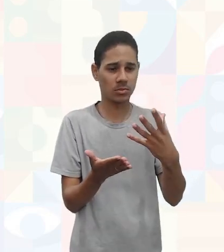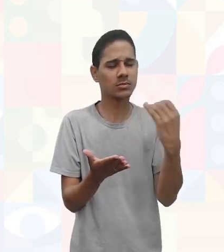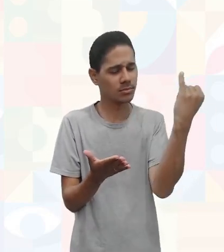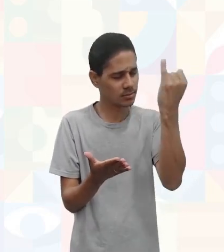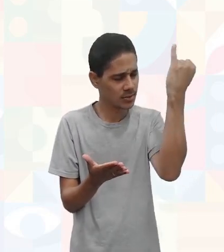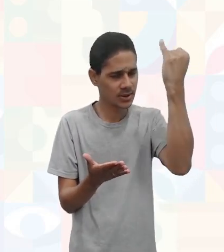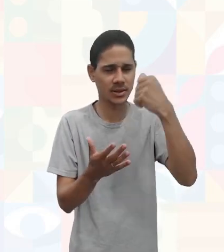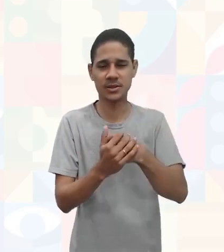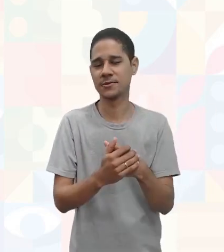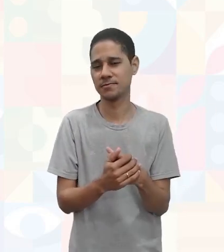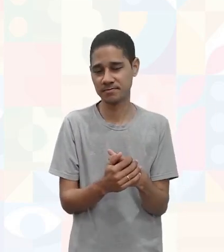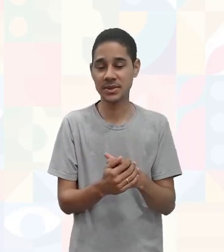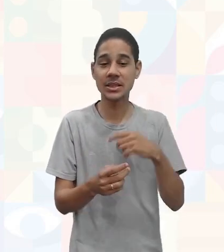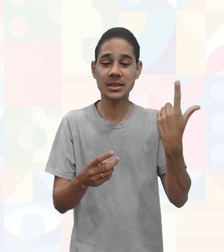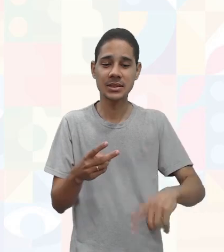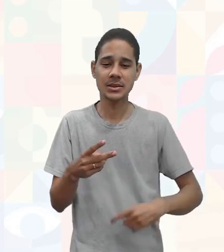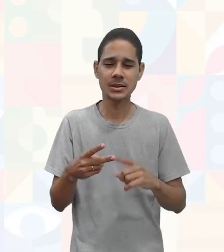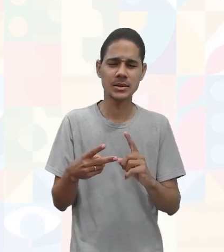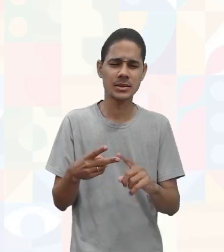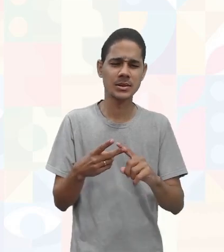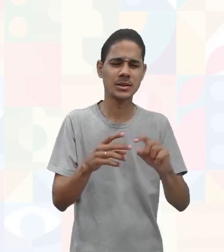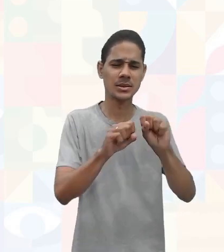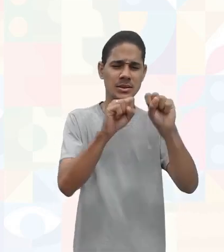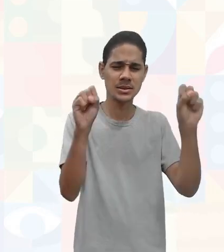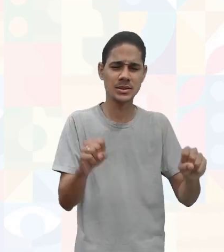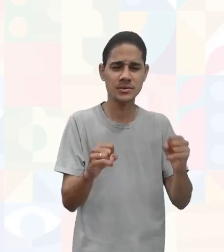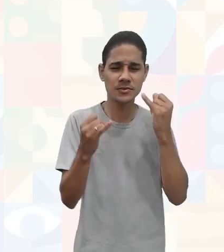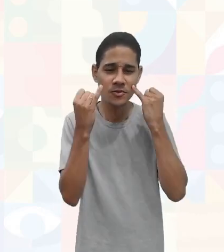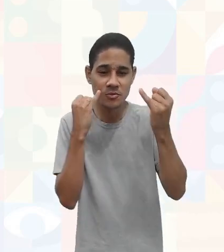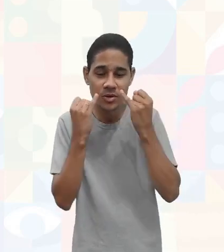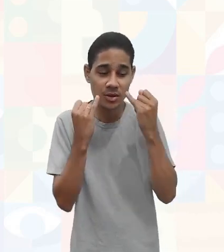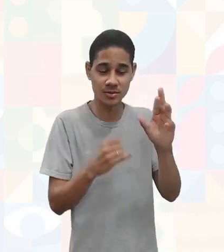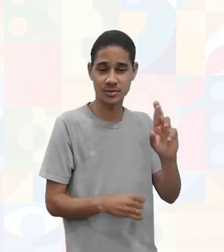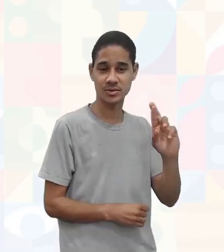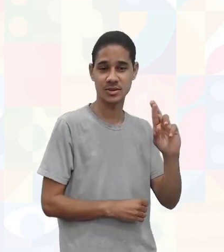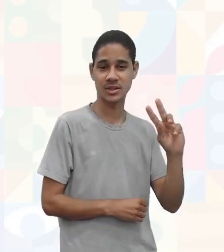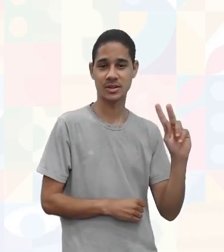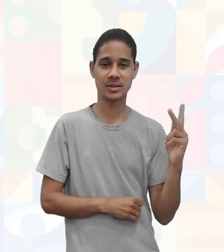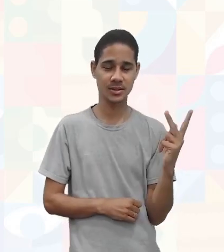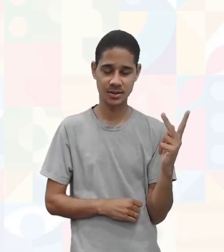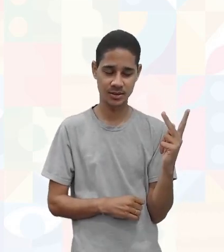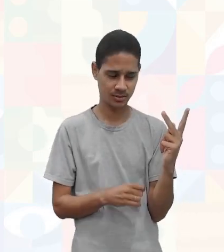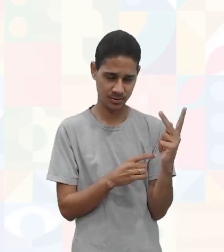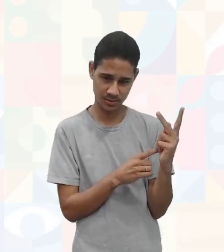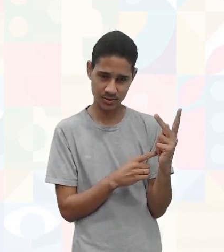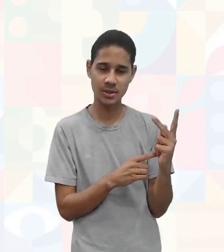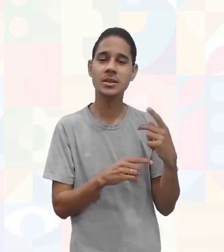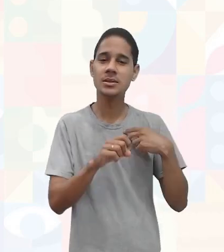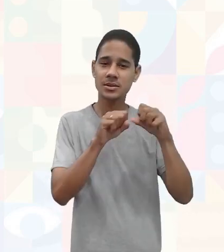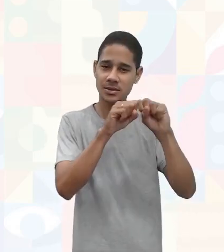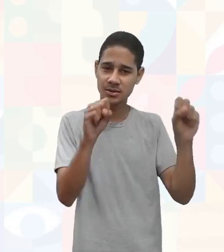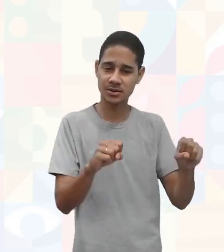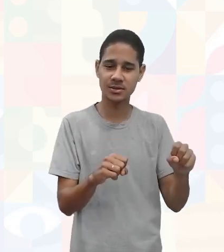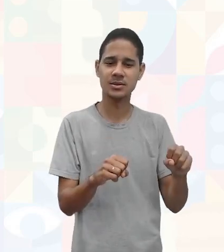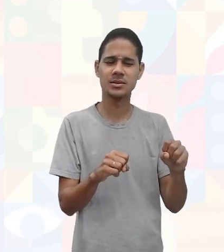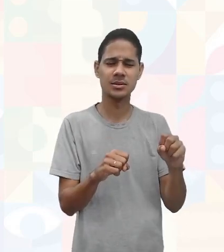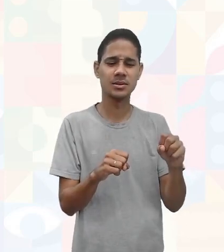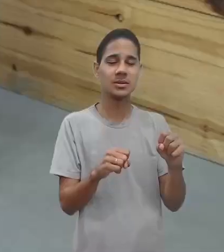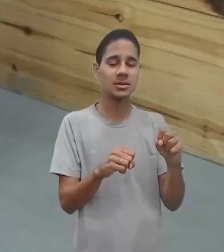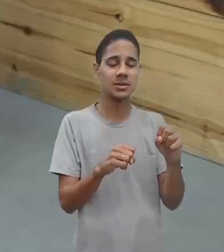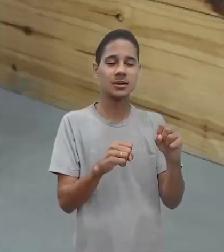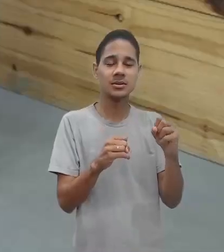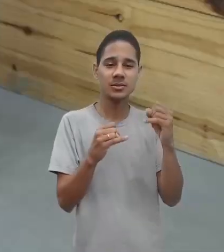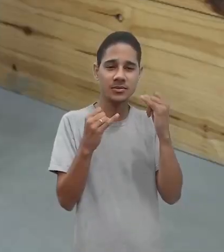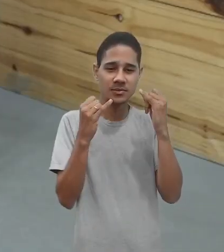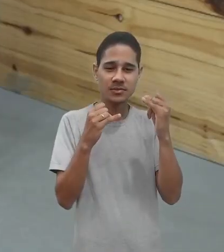fundamental. E a gente tem um sistema de informações de recursos humanos. A gente vai falar de sistema de informações gerenciais de recursos humanos,